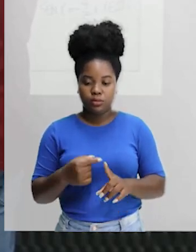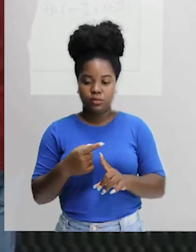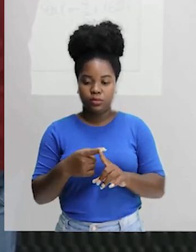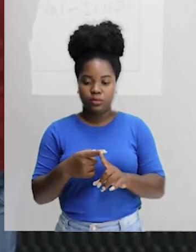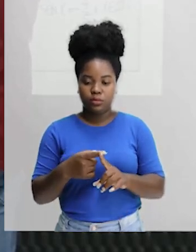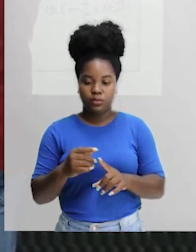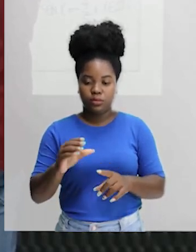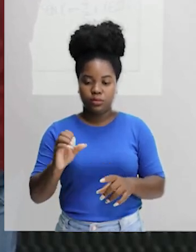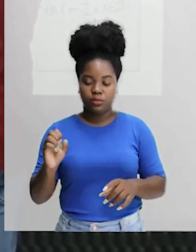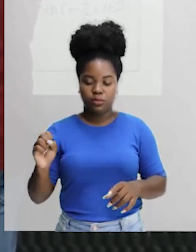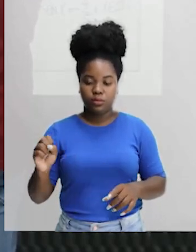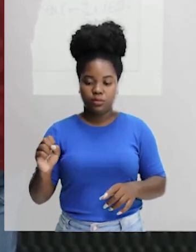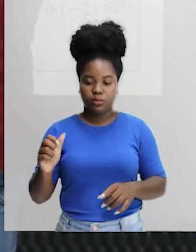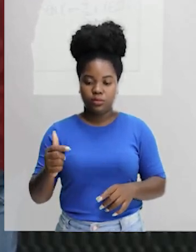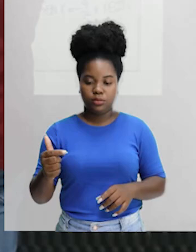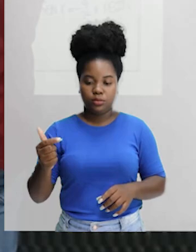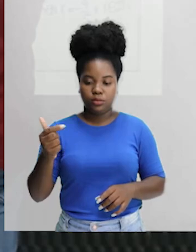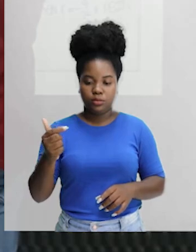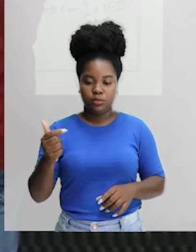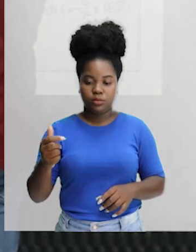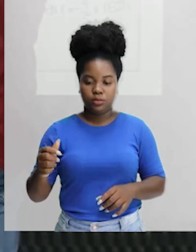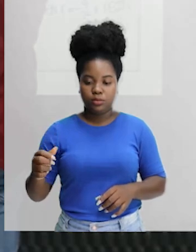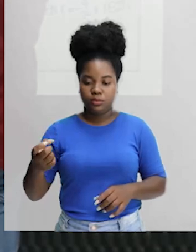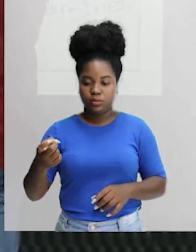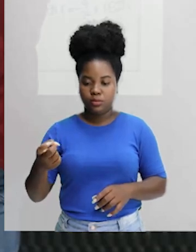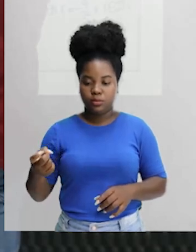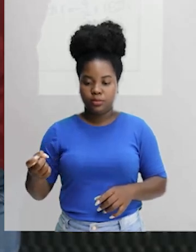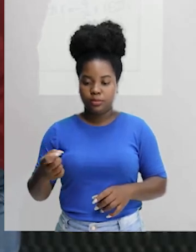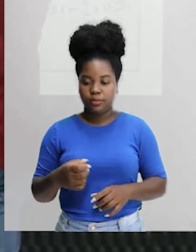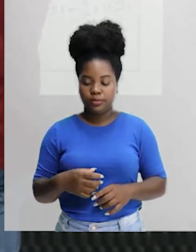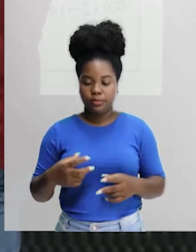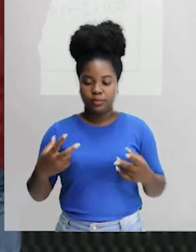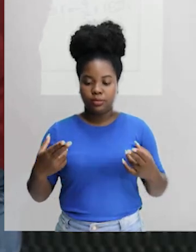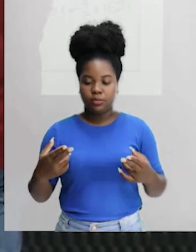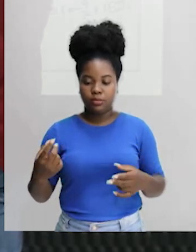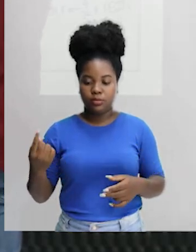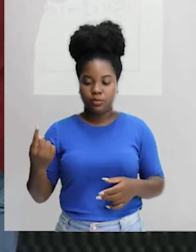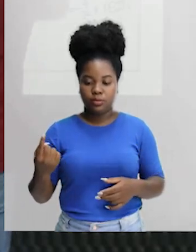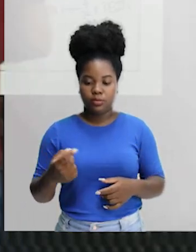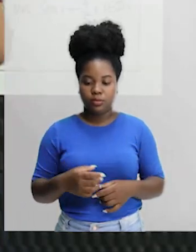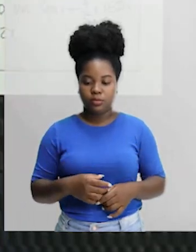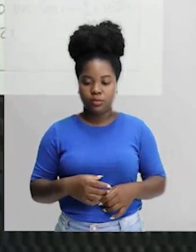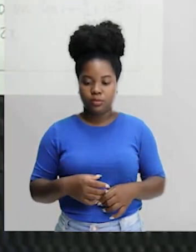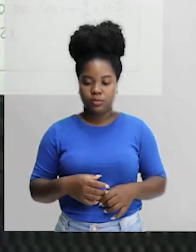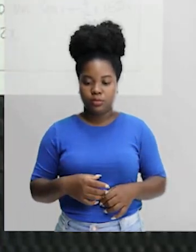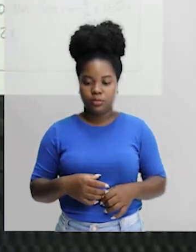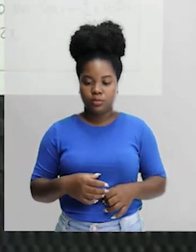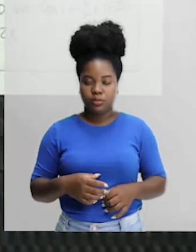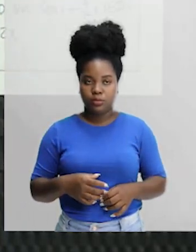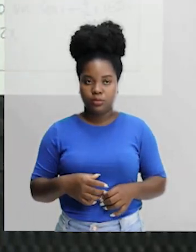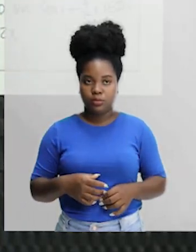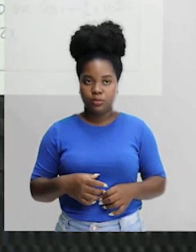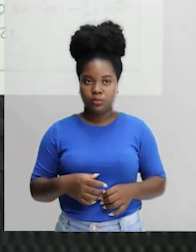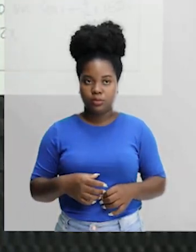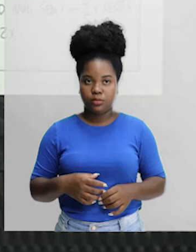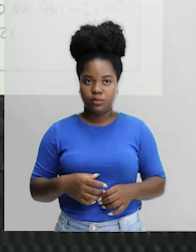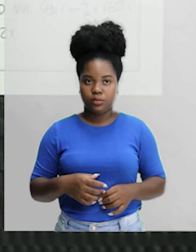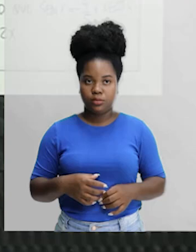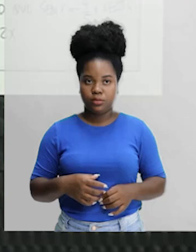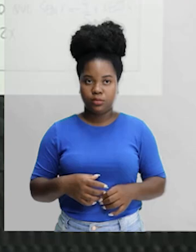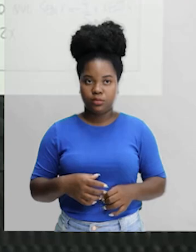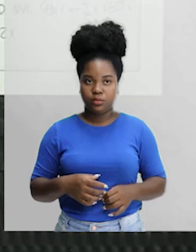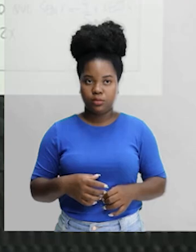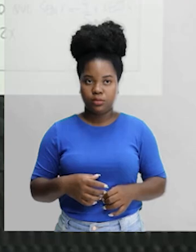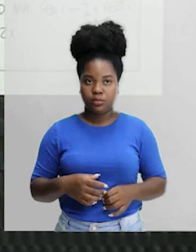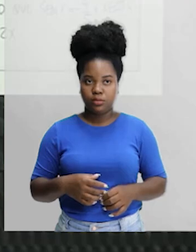mais cosseno ao quadrado de x é igual a 1. Certo?